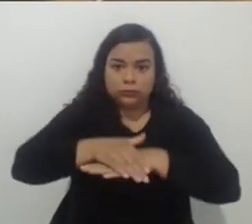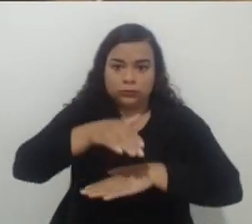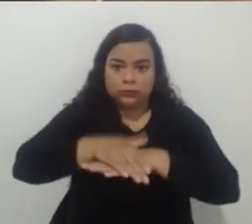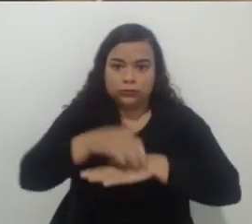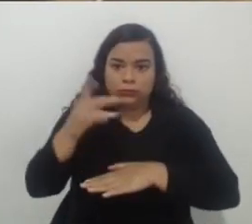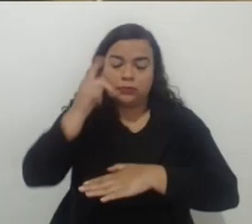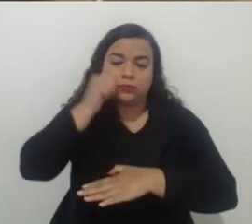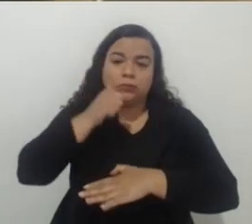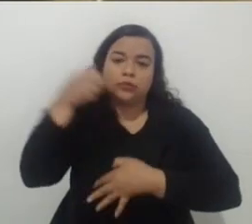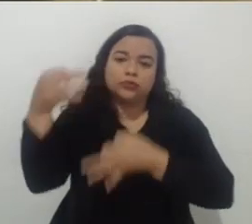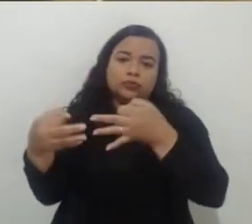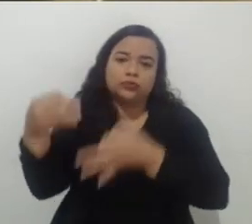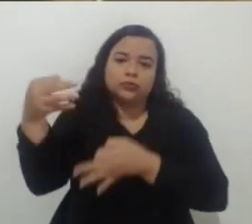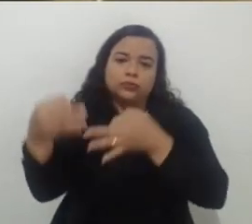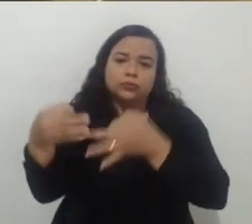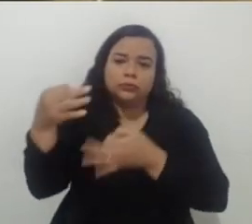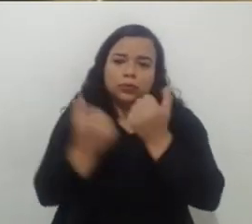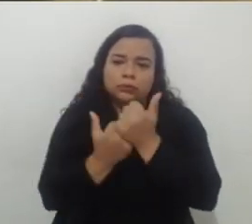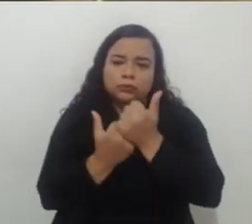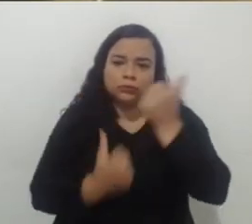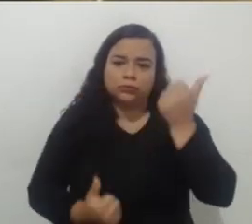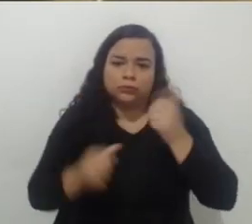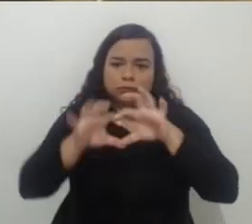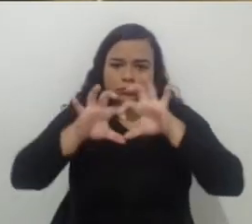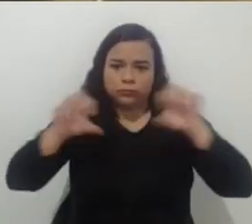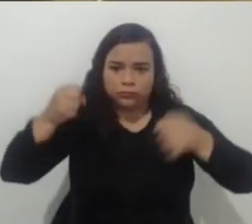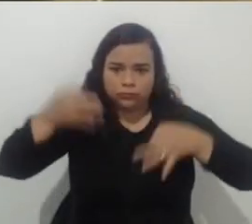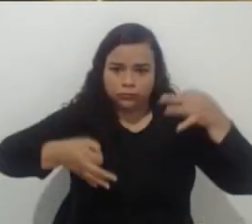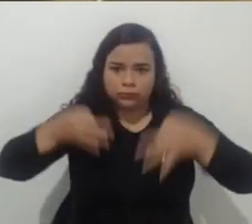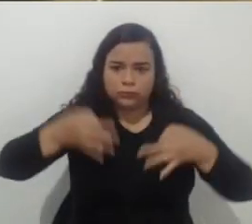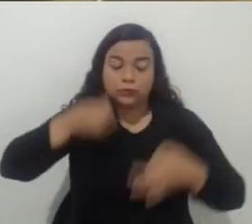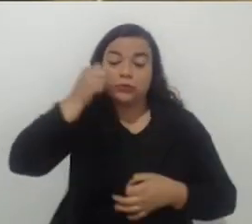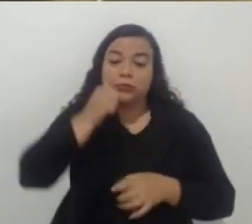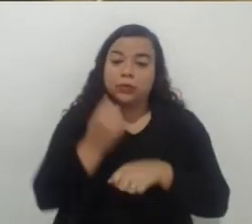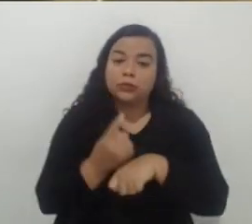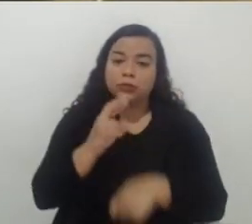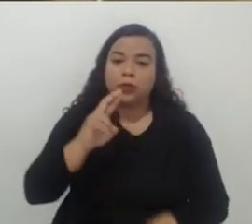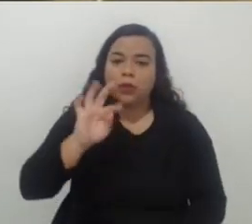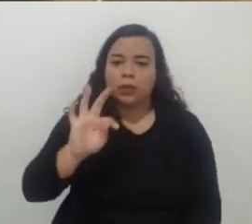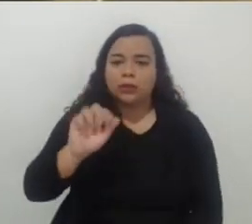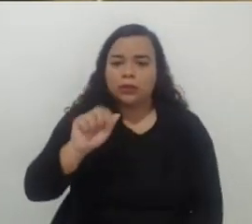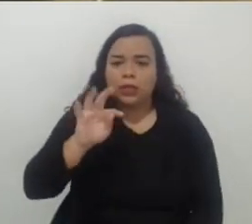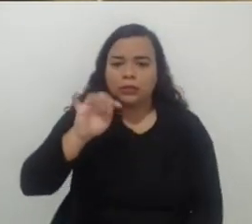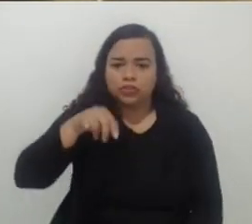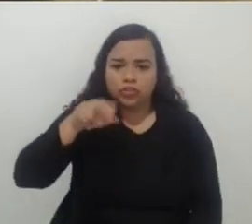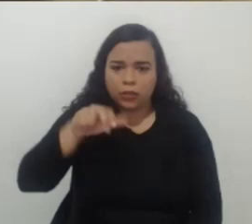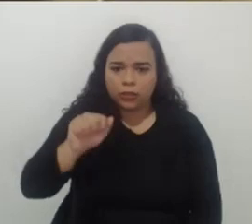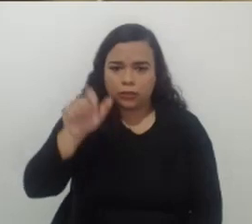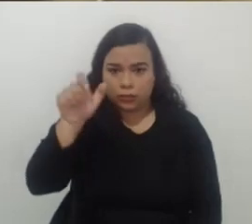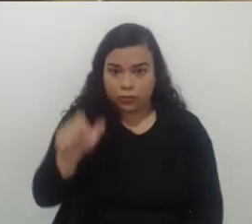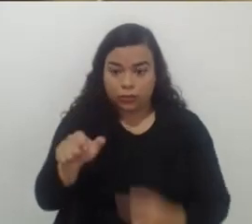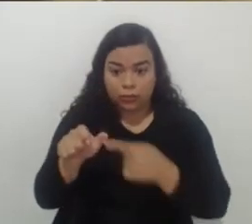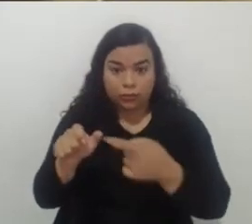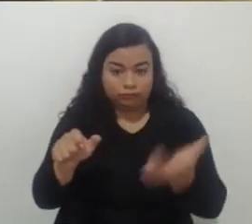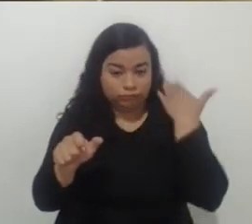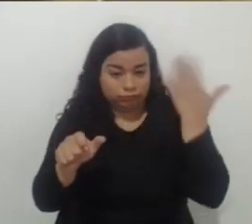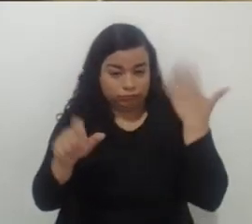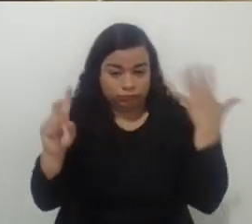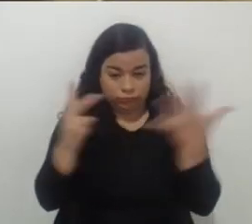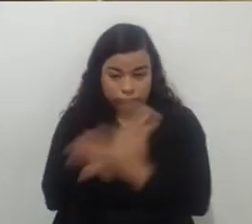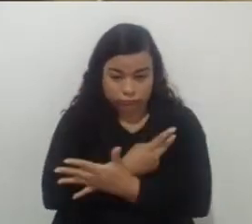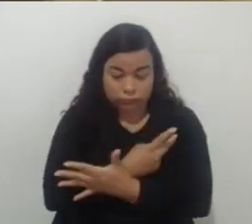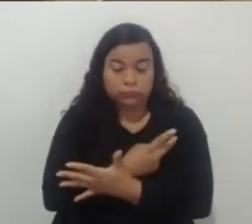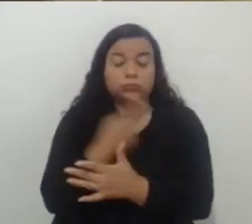auxiliar da Presidência do Tribunal de Justiça, doutora Tatiana Sokolowski, que à época dos fatos era a juíza designada